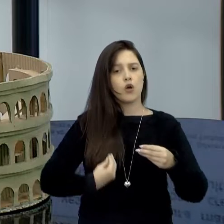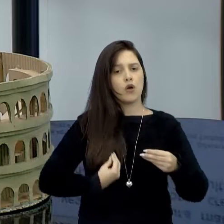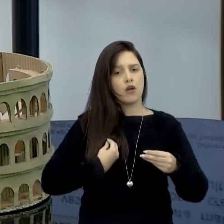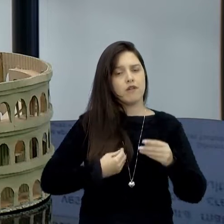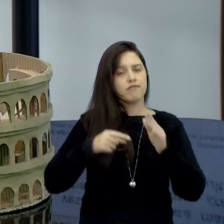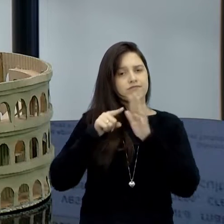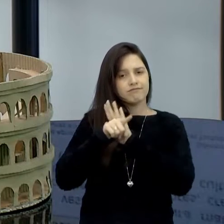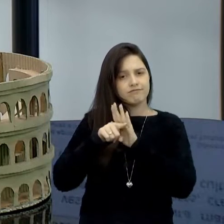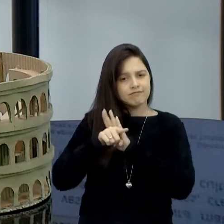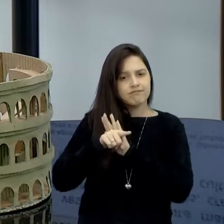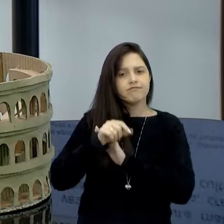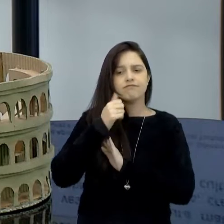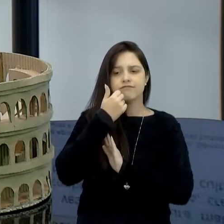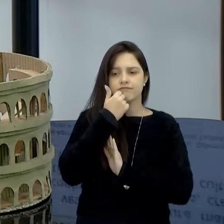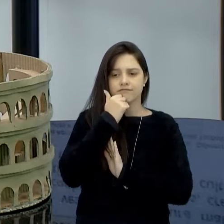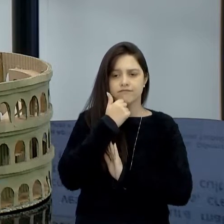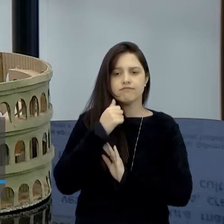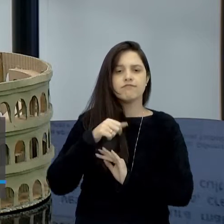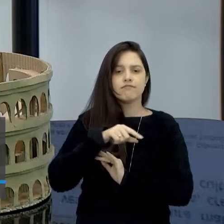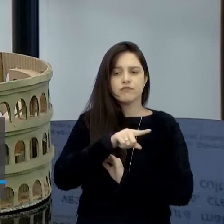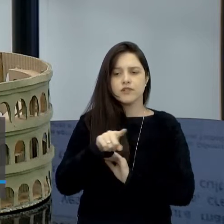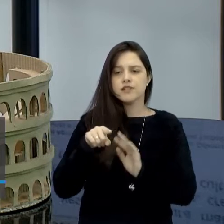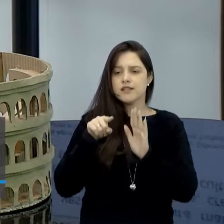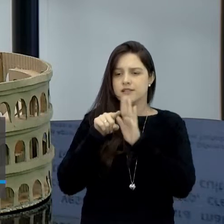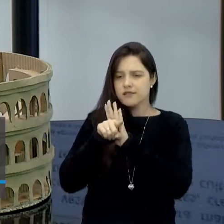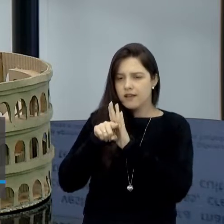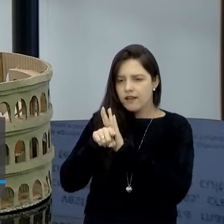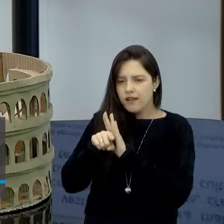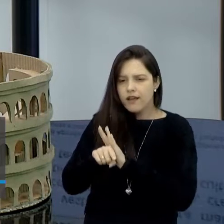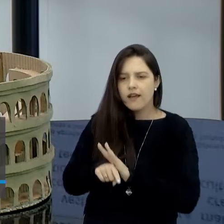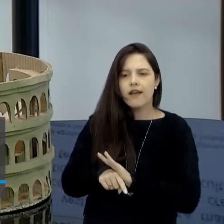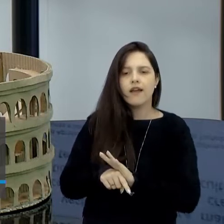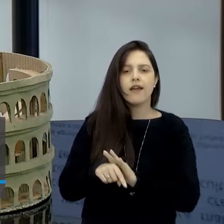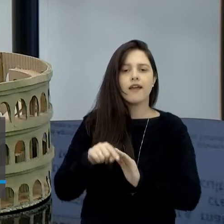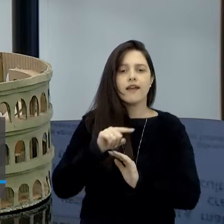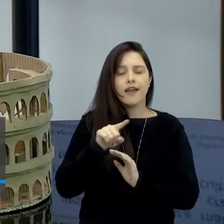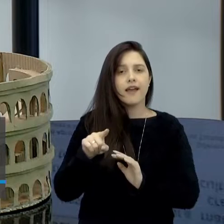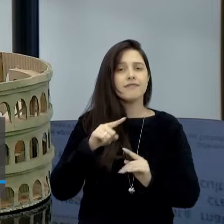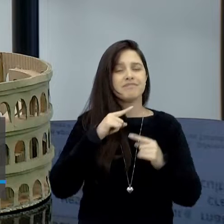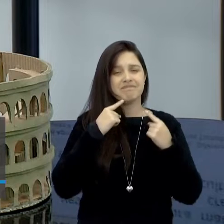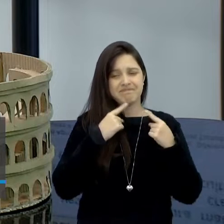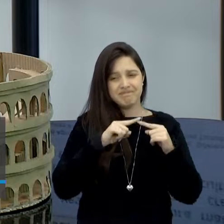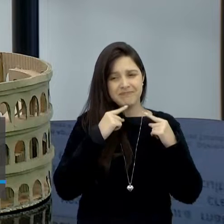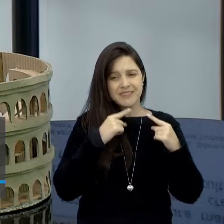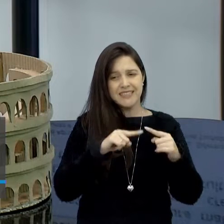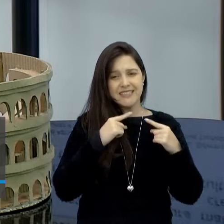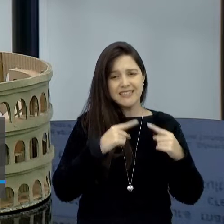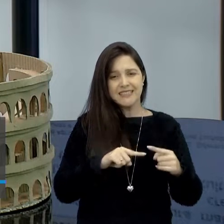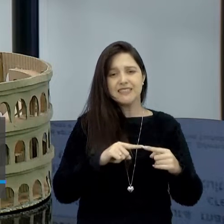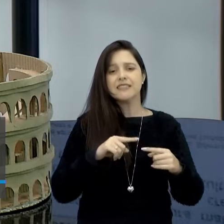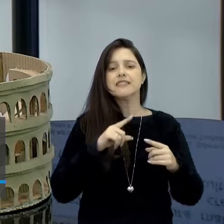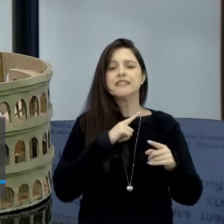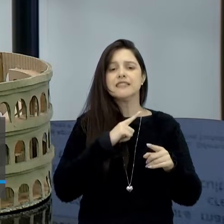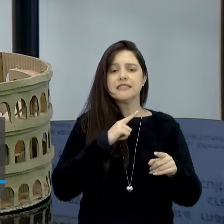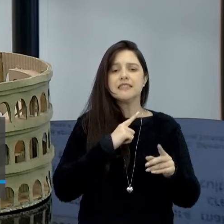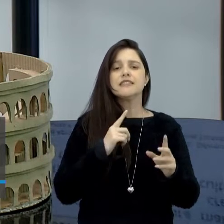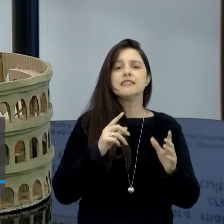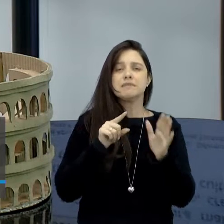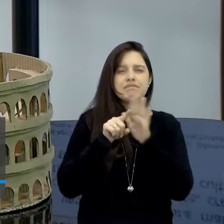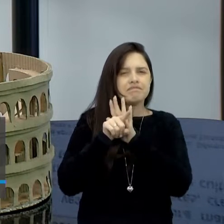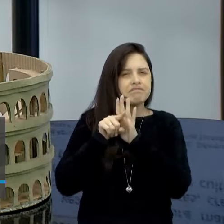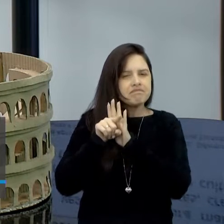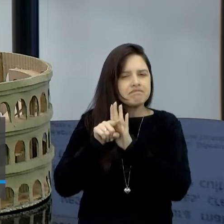investigação científica. Então, vocês investigaram, colheram informações de maneira crítica e realizaram algumas